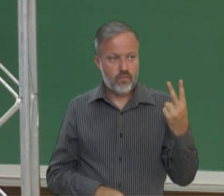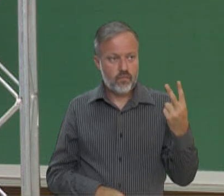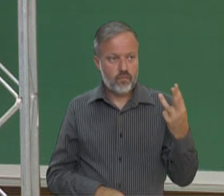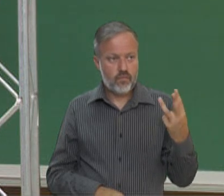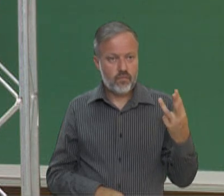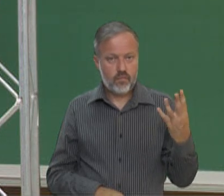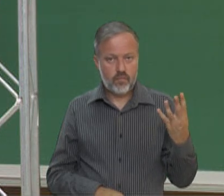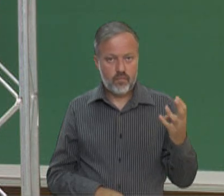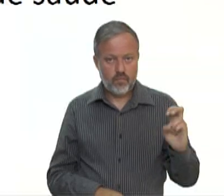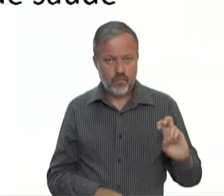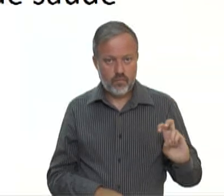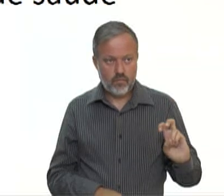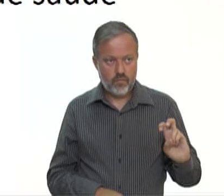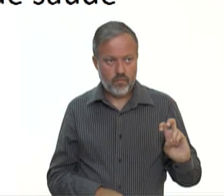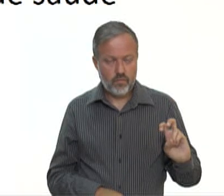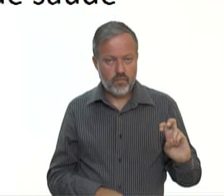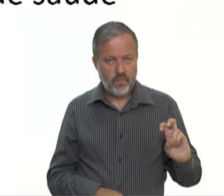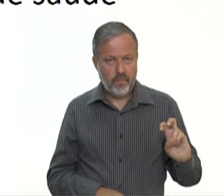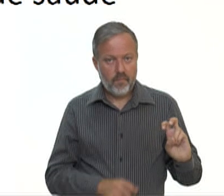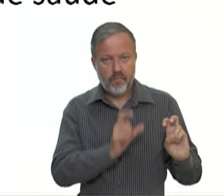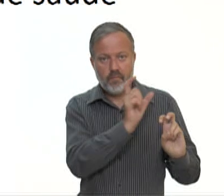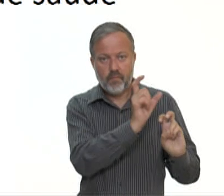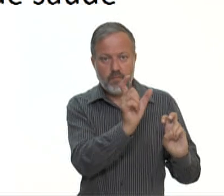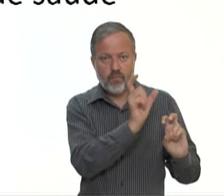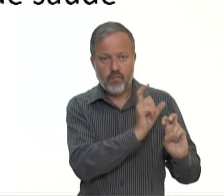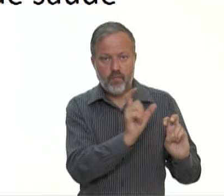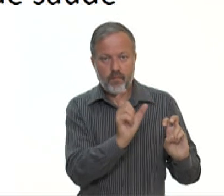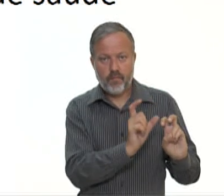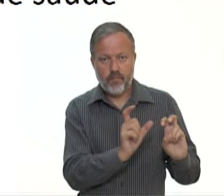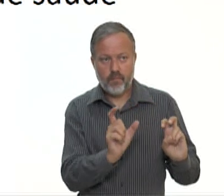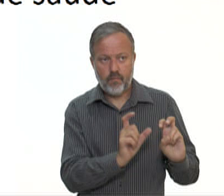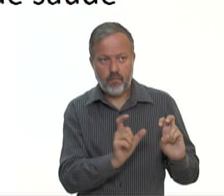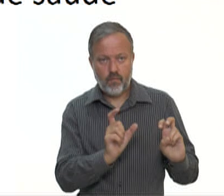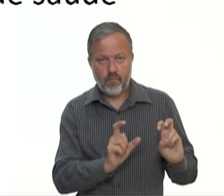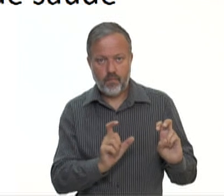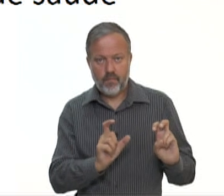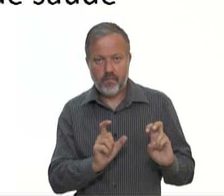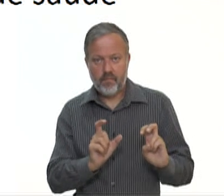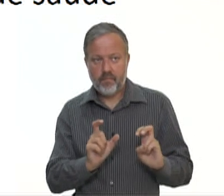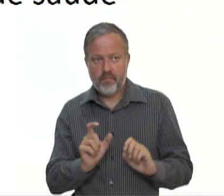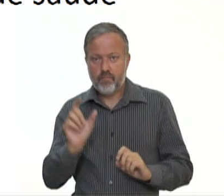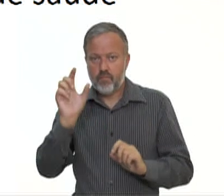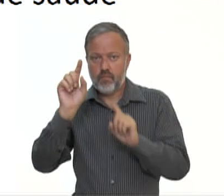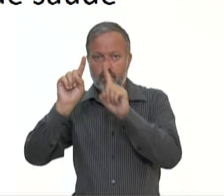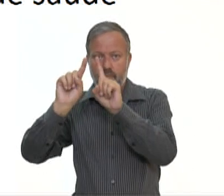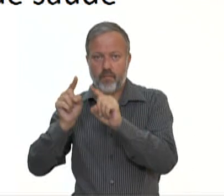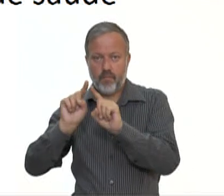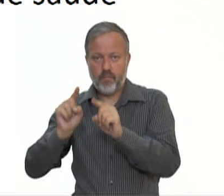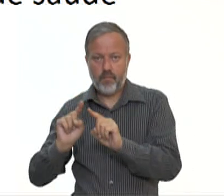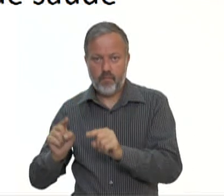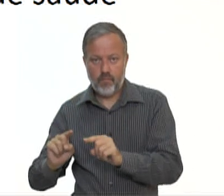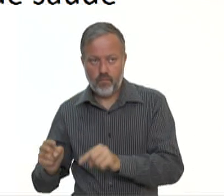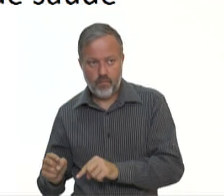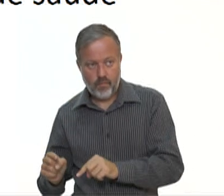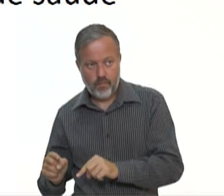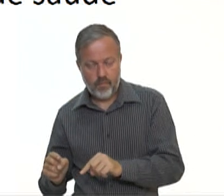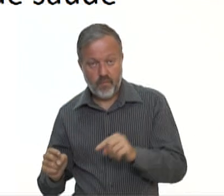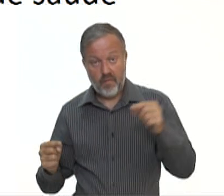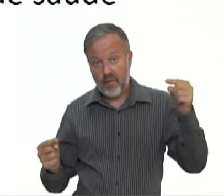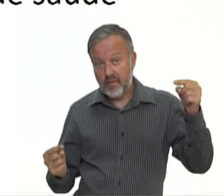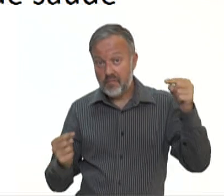acabou de ler, se relaciona a primeira coluna com a segunda, según la